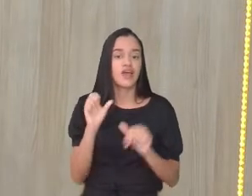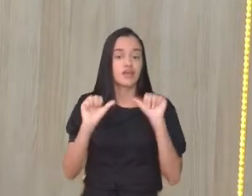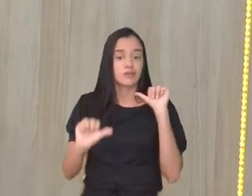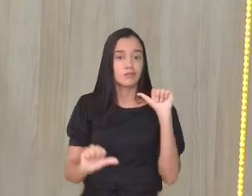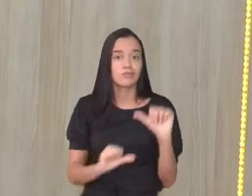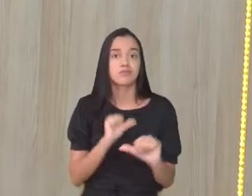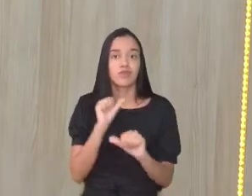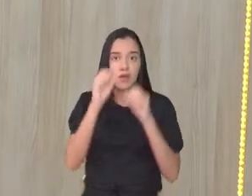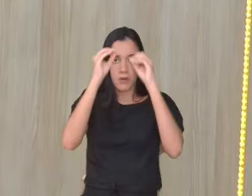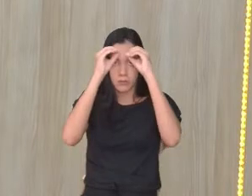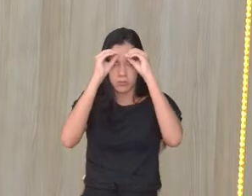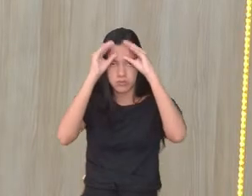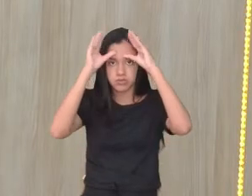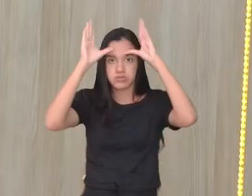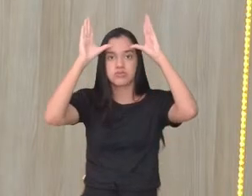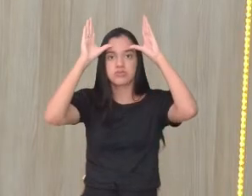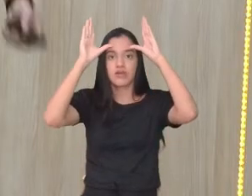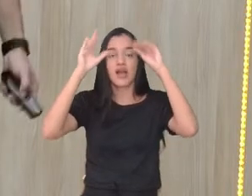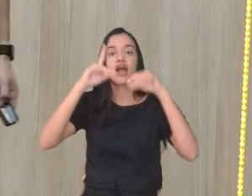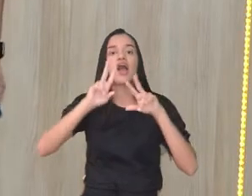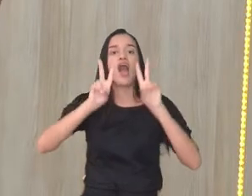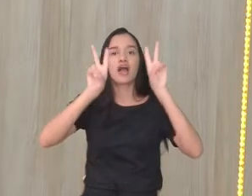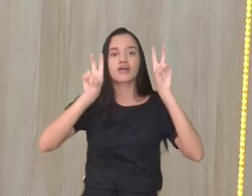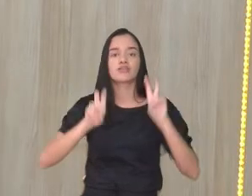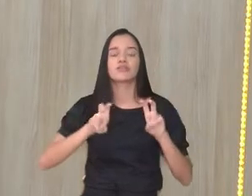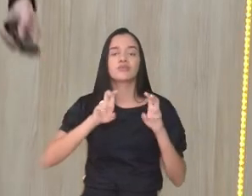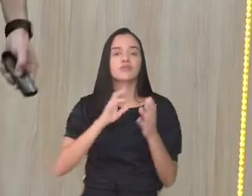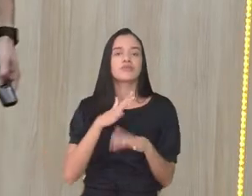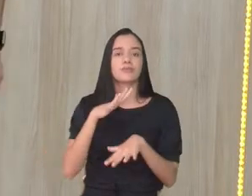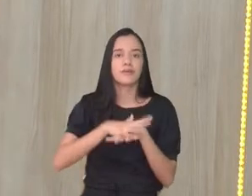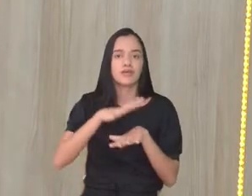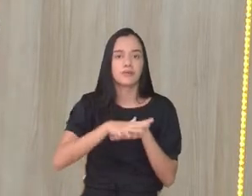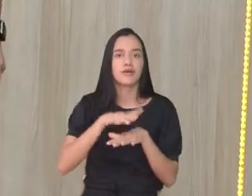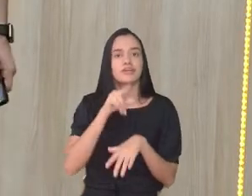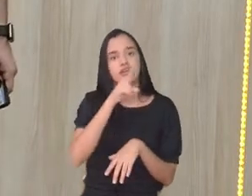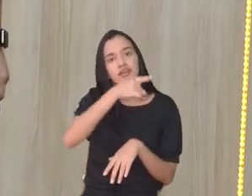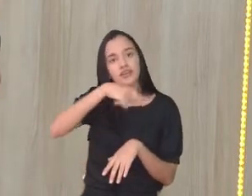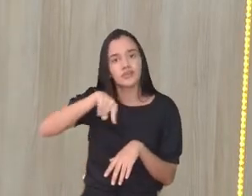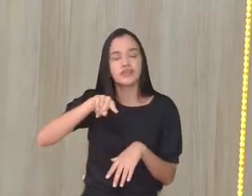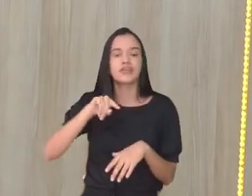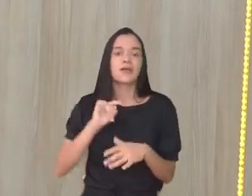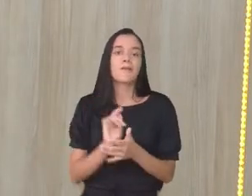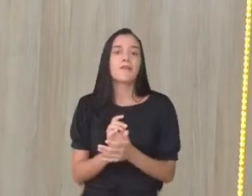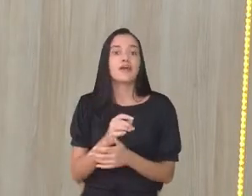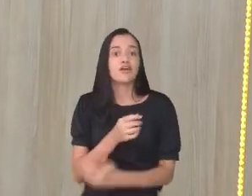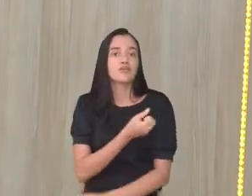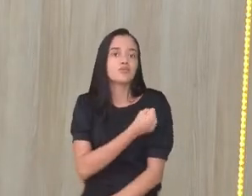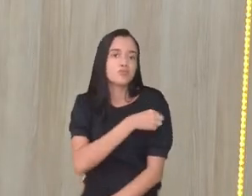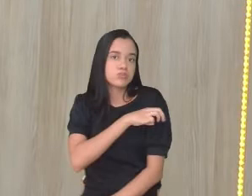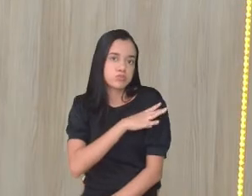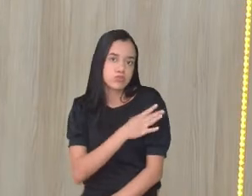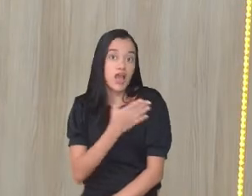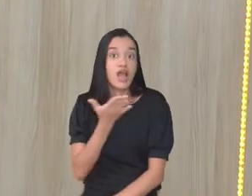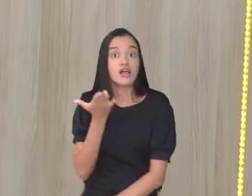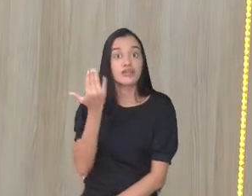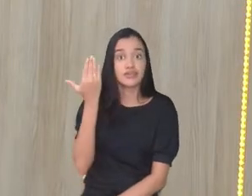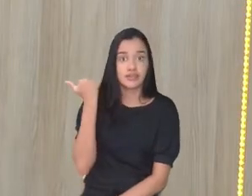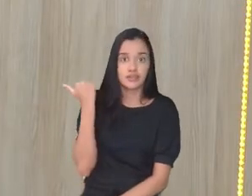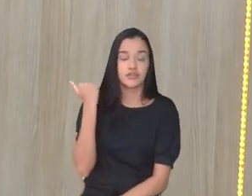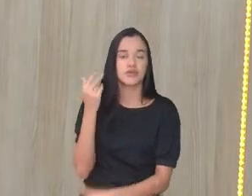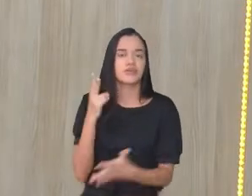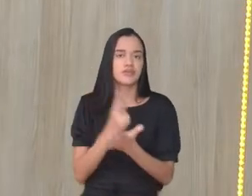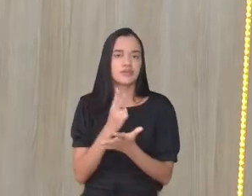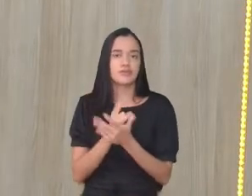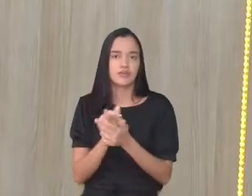transportar para assuntos de matemática que você deveria ter visto aí em séries anteriores, certo? Então, é por isso que eu sempre falo para você